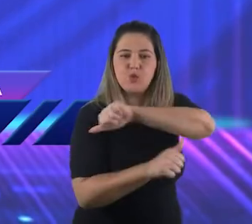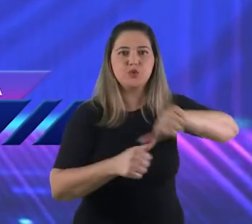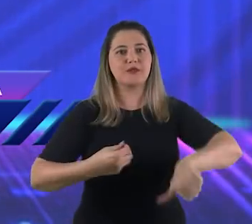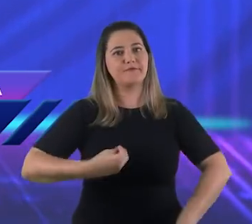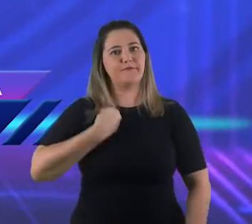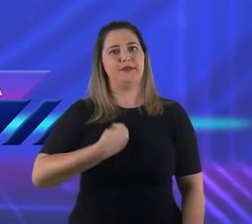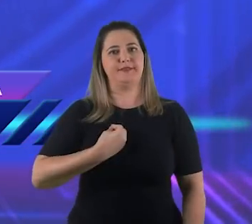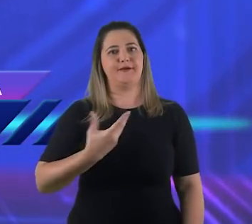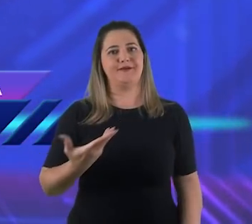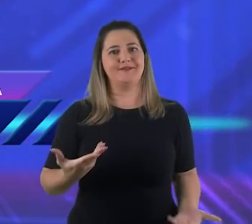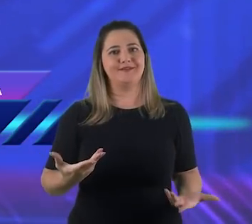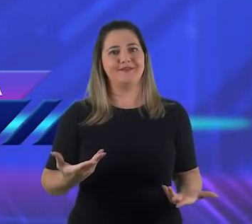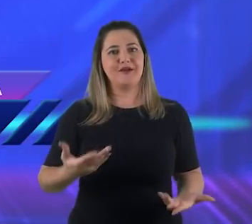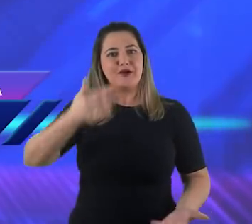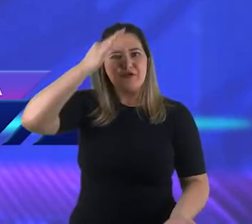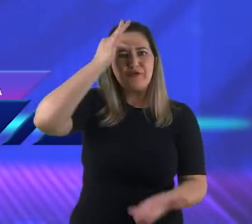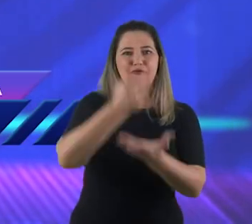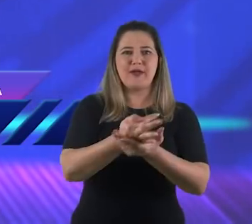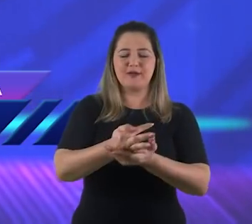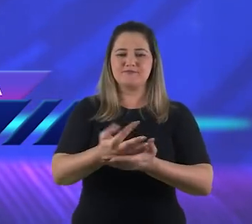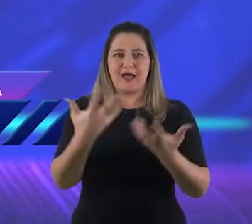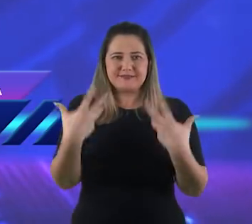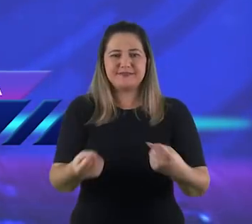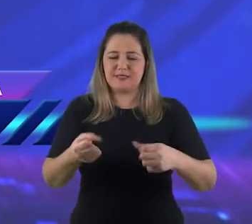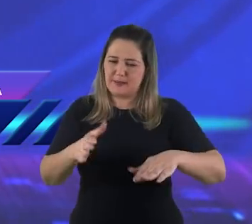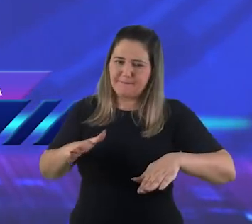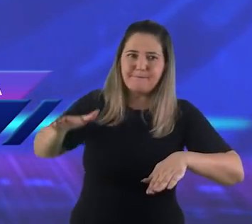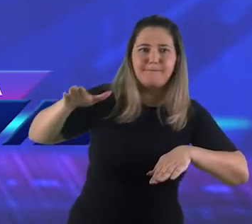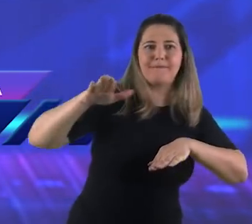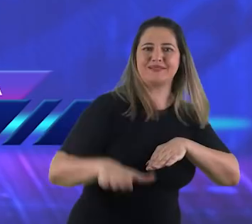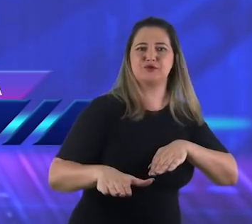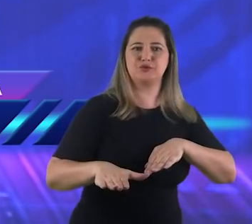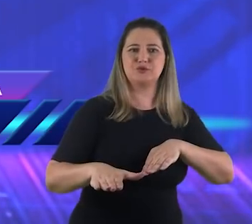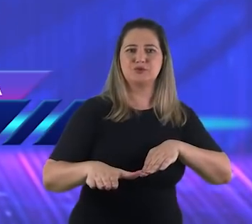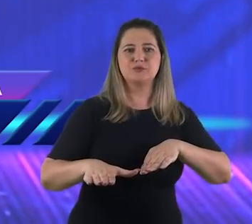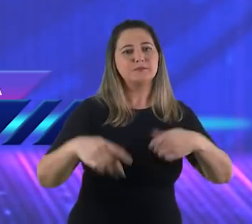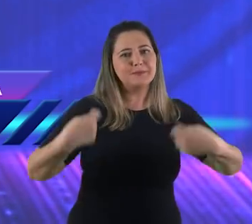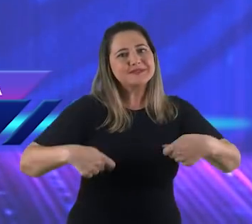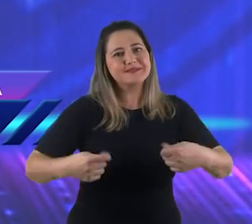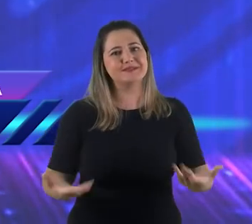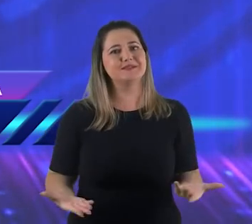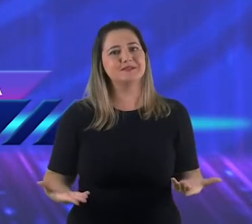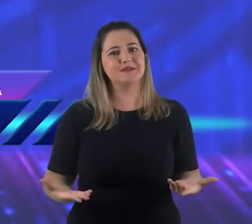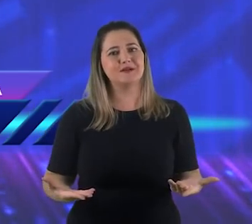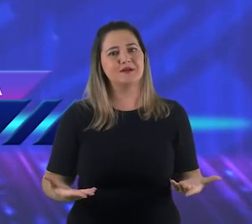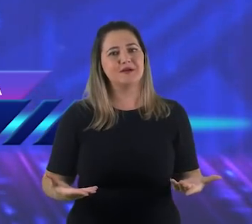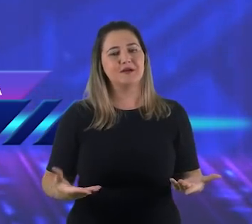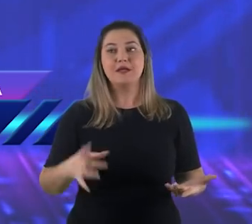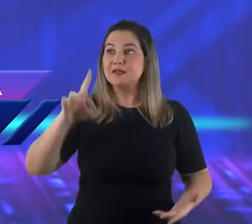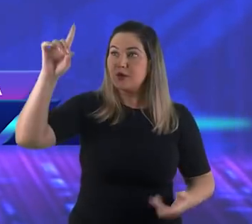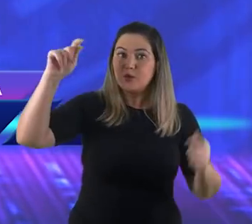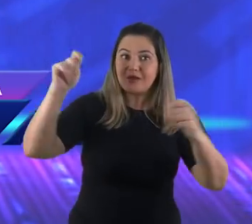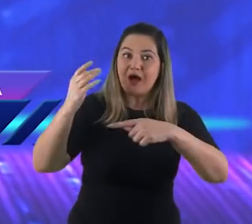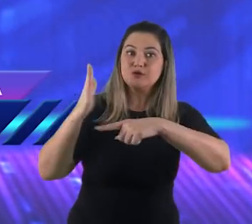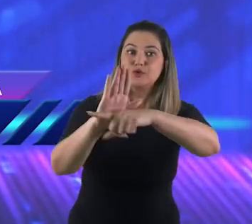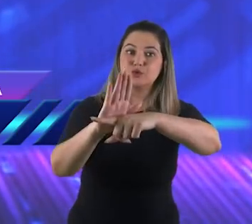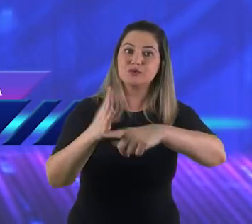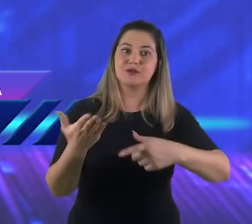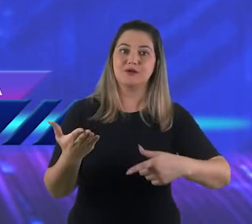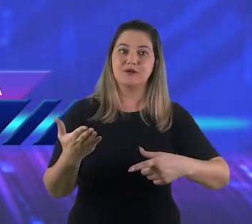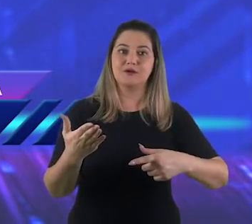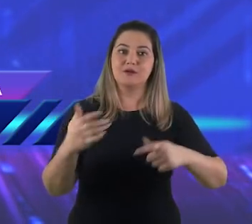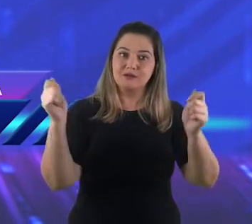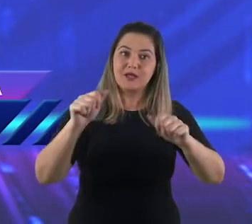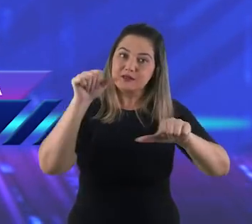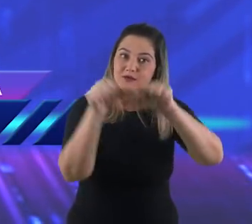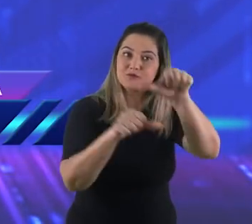fé, sair de onde você está, mudar a sua história. Deus pode fazer isso,